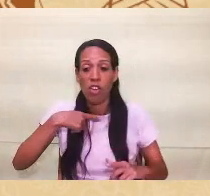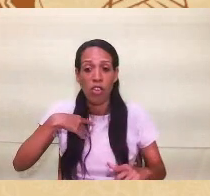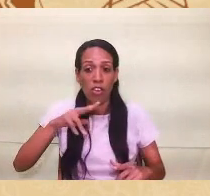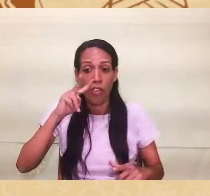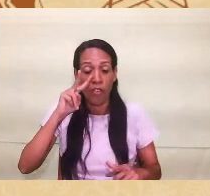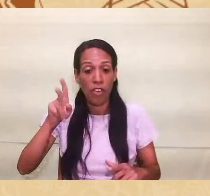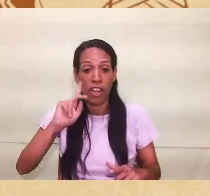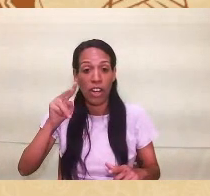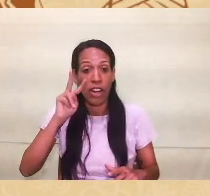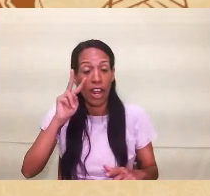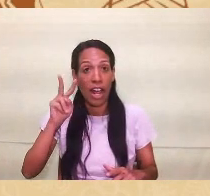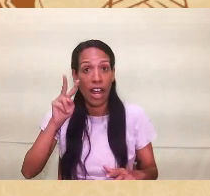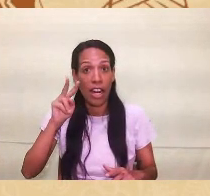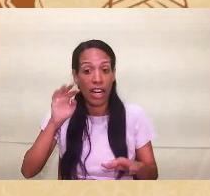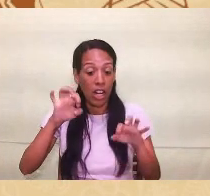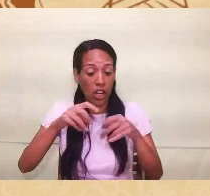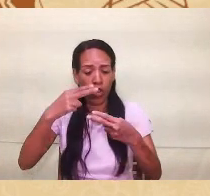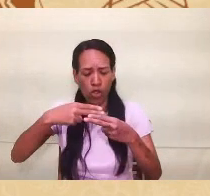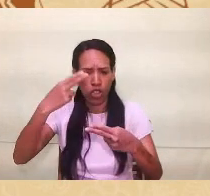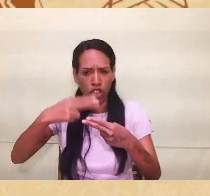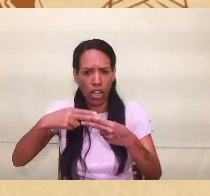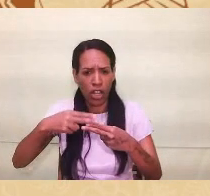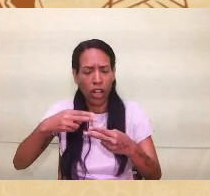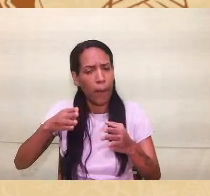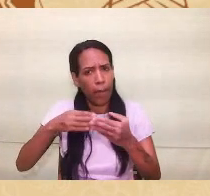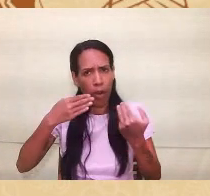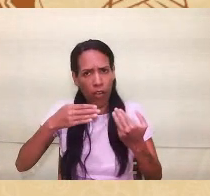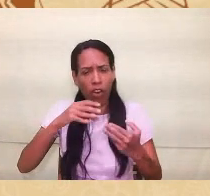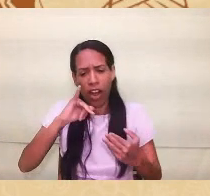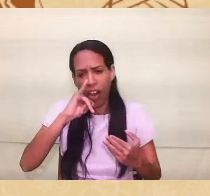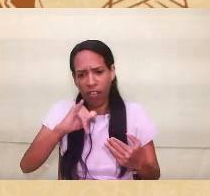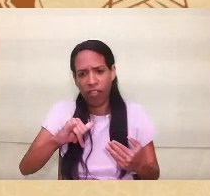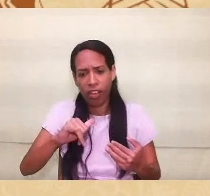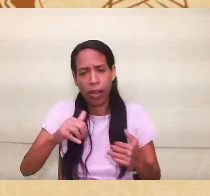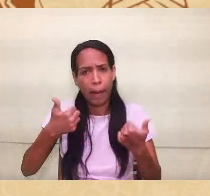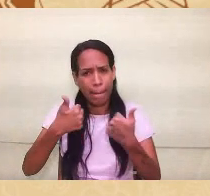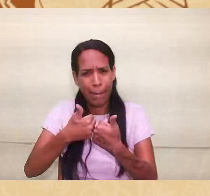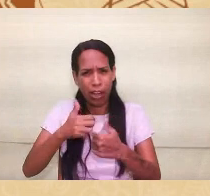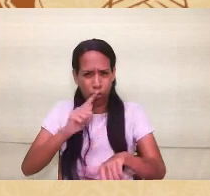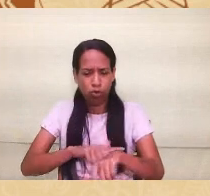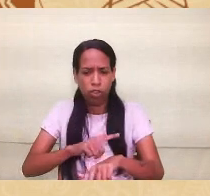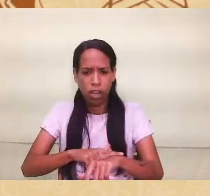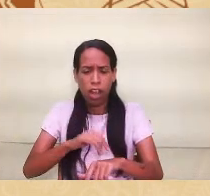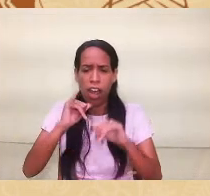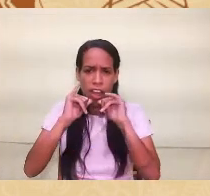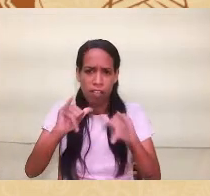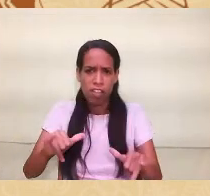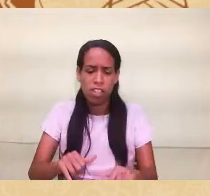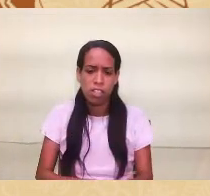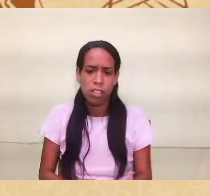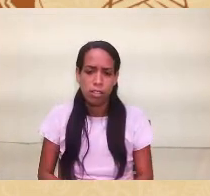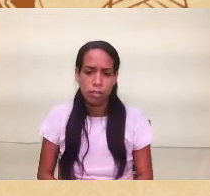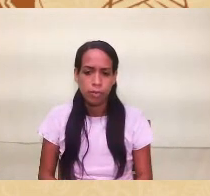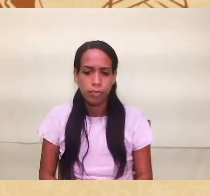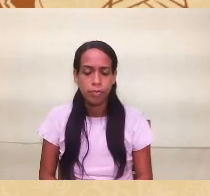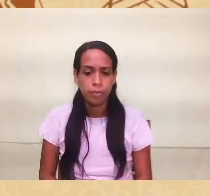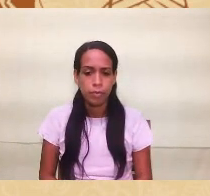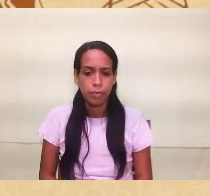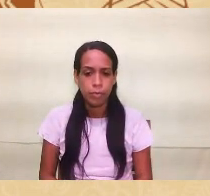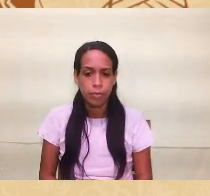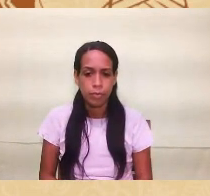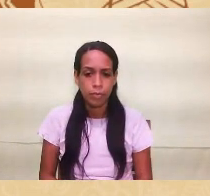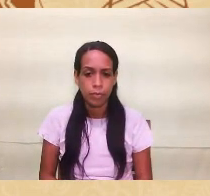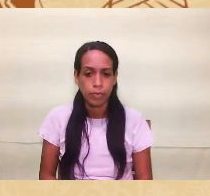muito prestando atenção no chat. Então, eu vou precisar que, quando for dando tempo, alguém me avise para que a gente não fale demais,